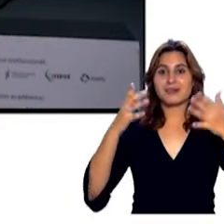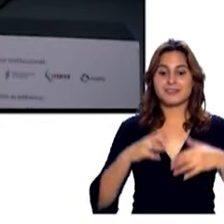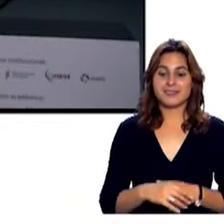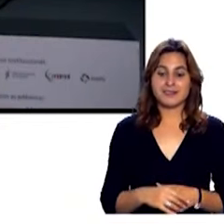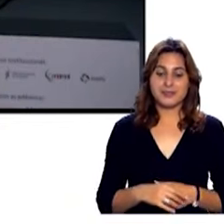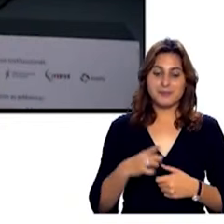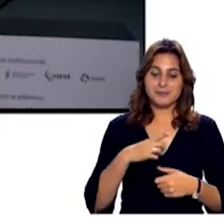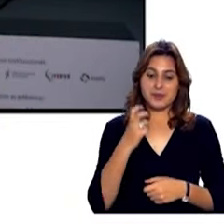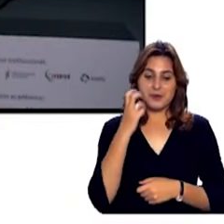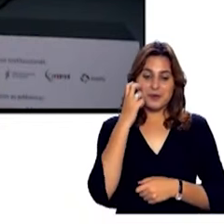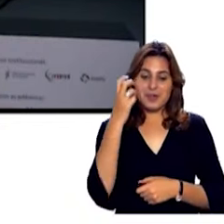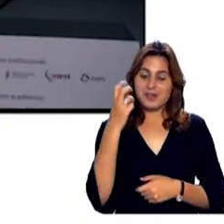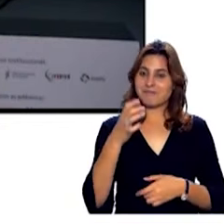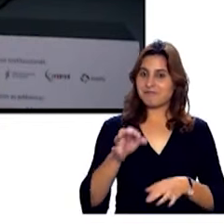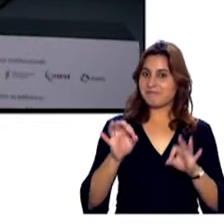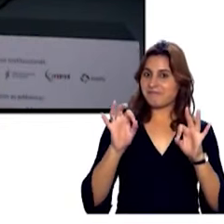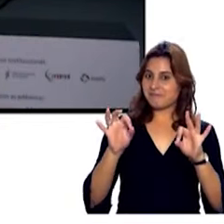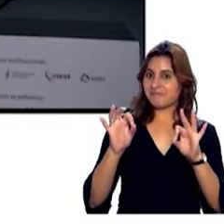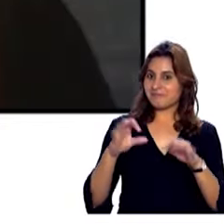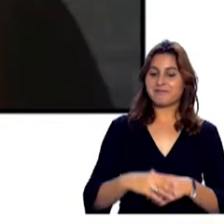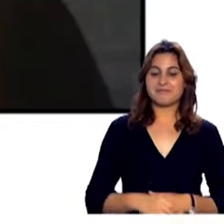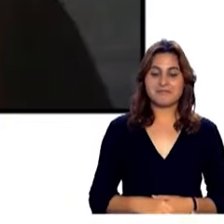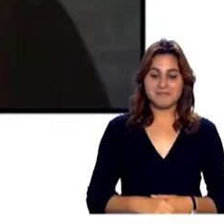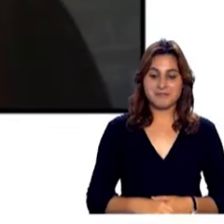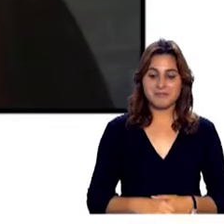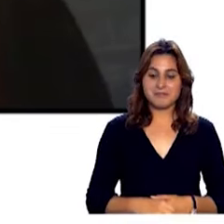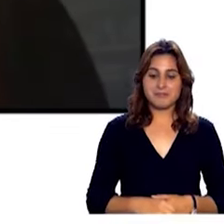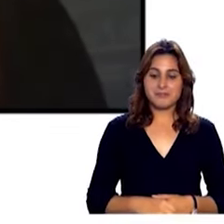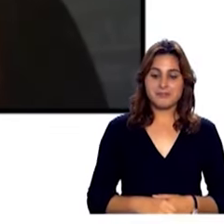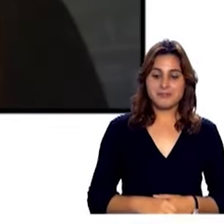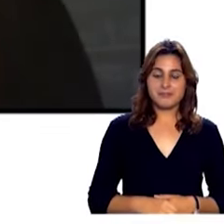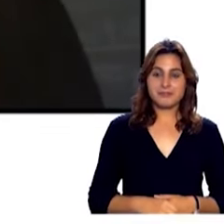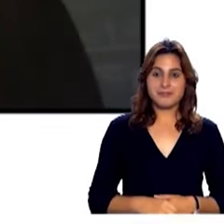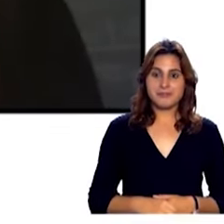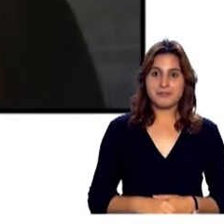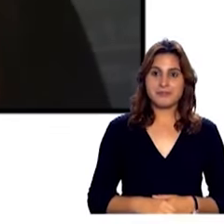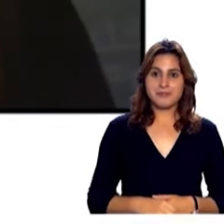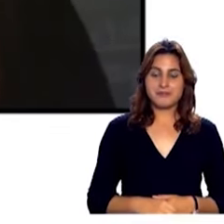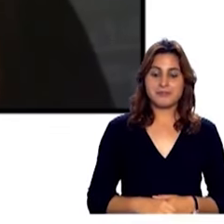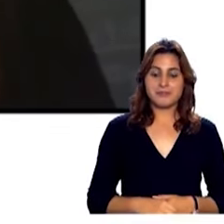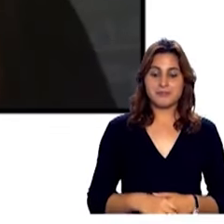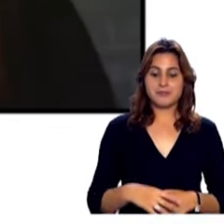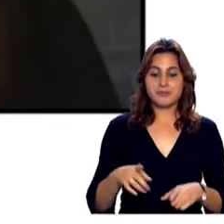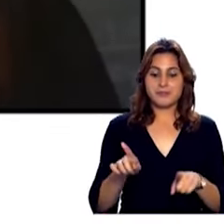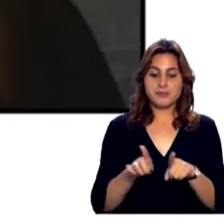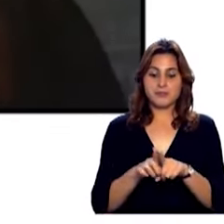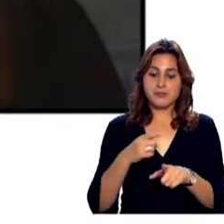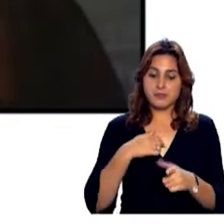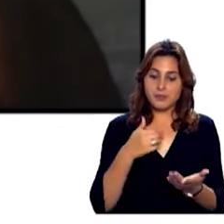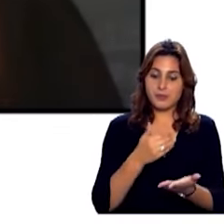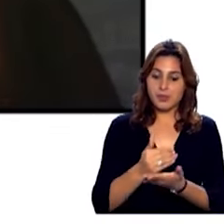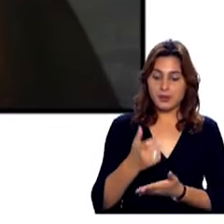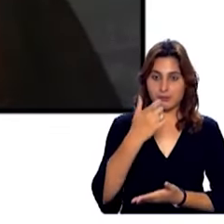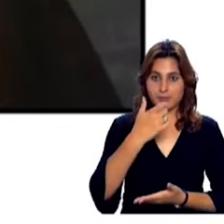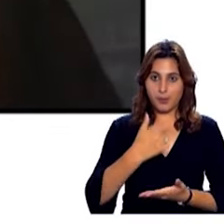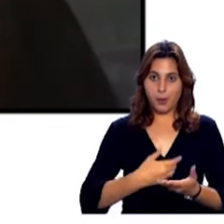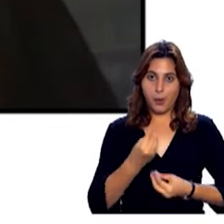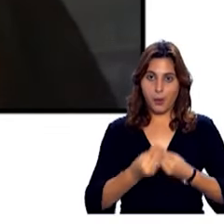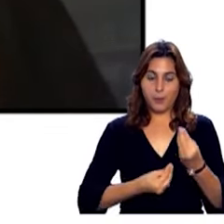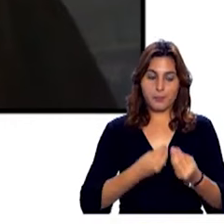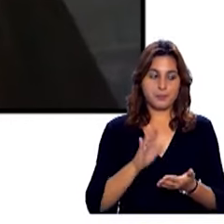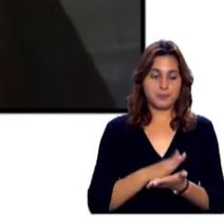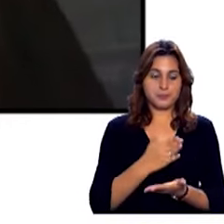cultural é algo que que dá muito prazer e gera muito resultado eu também vou começar a fazer minha exposição